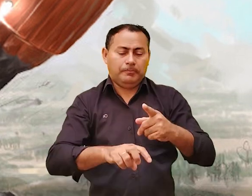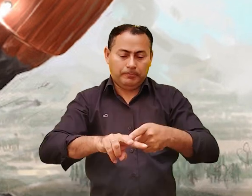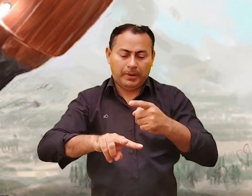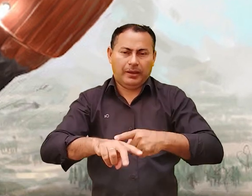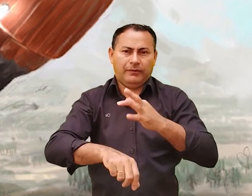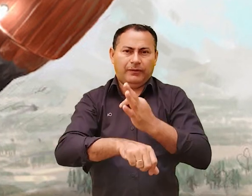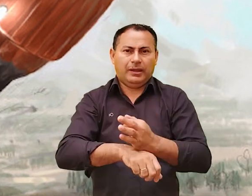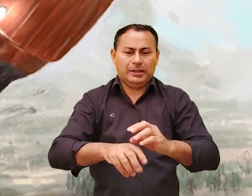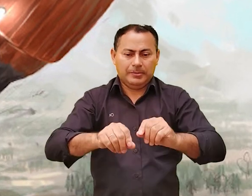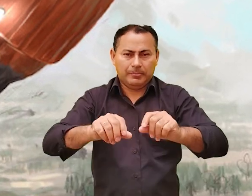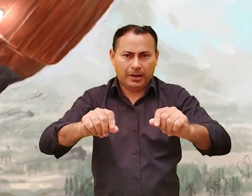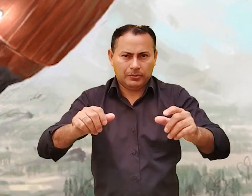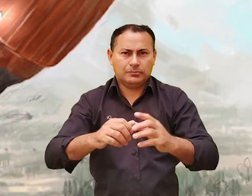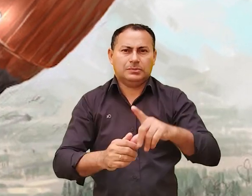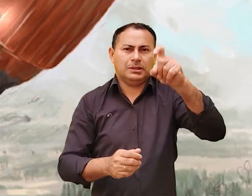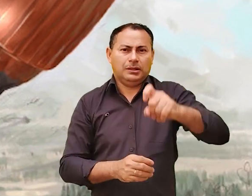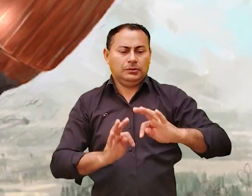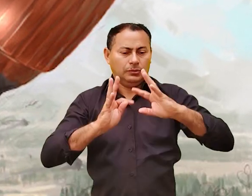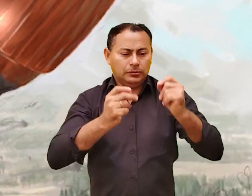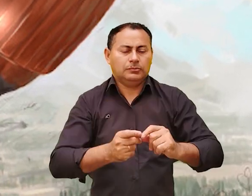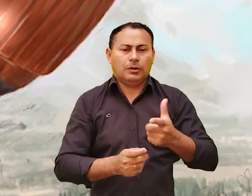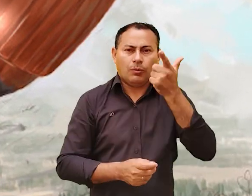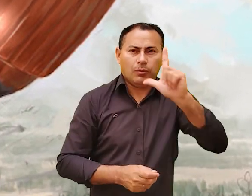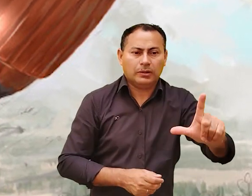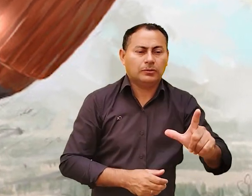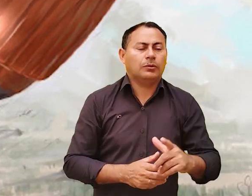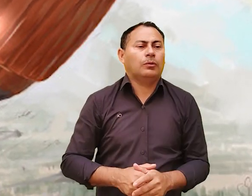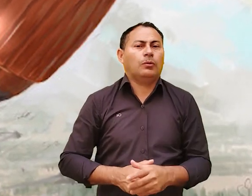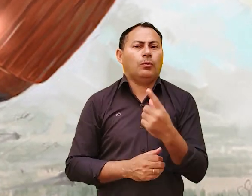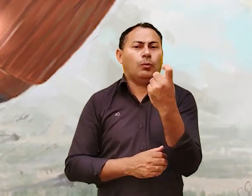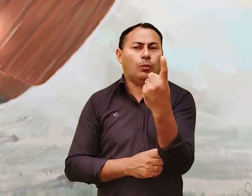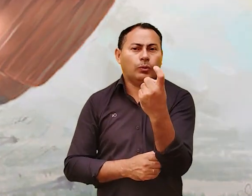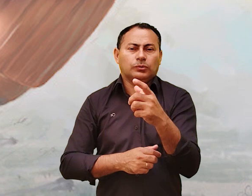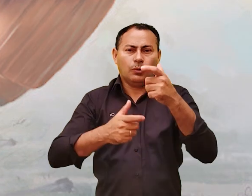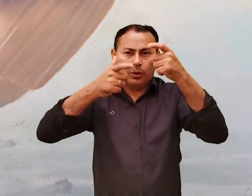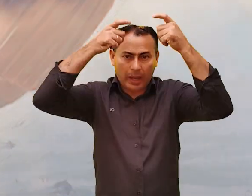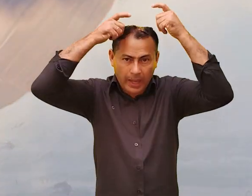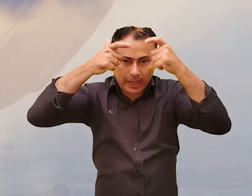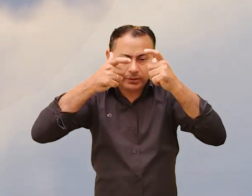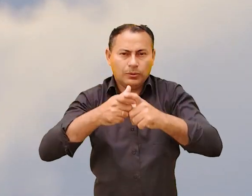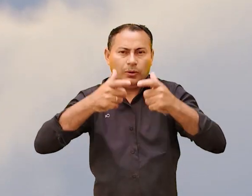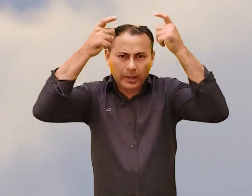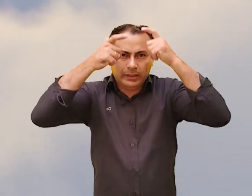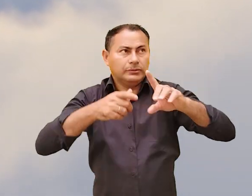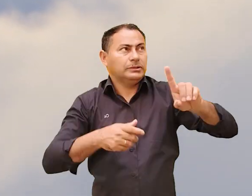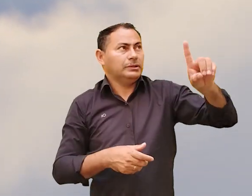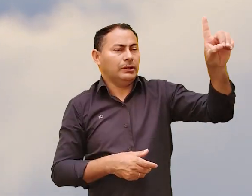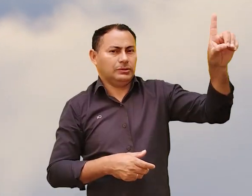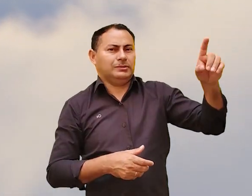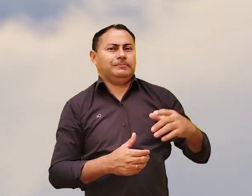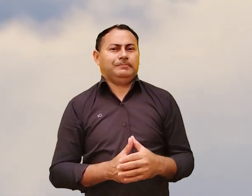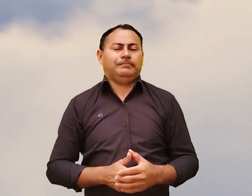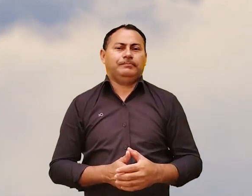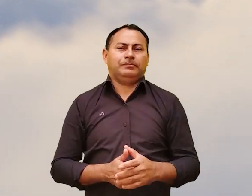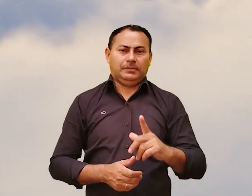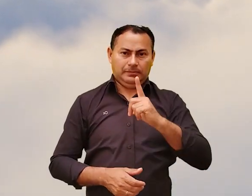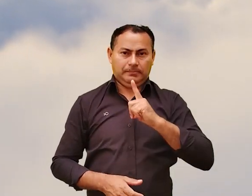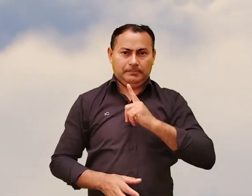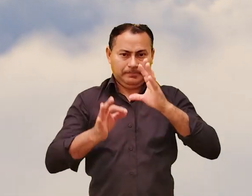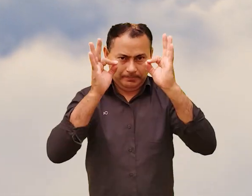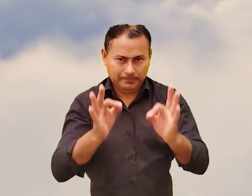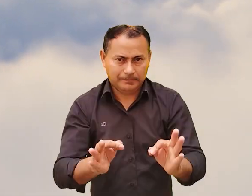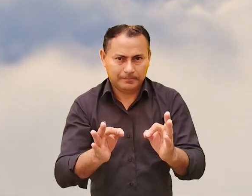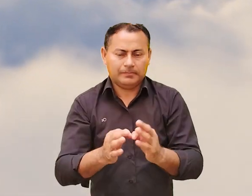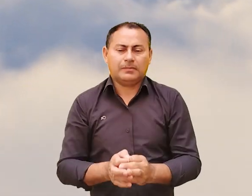eram de ferro e barro, e que seriam totalmente conquistados por um único reino, o reino de Deus. Tenho certeza